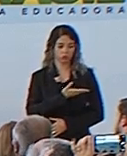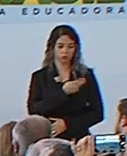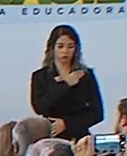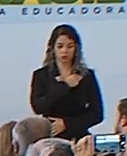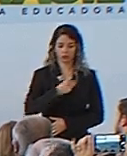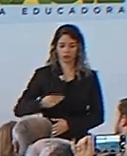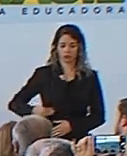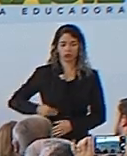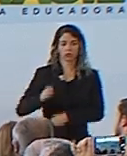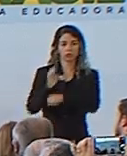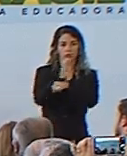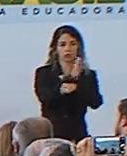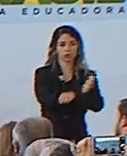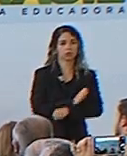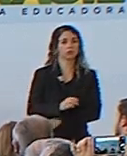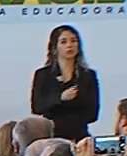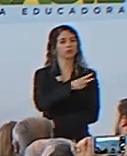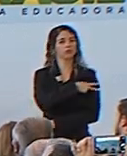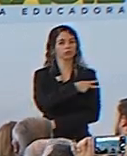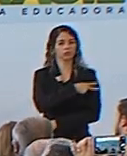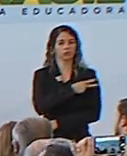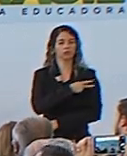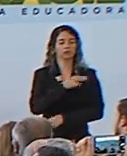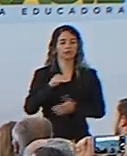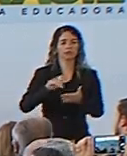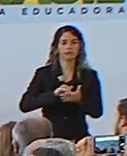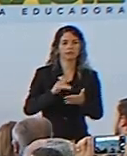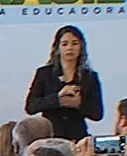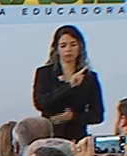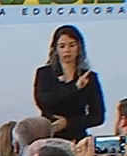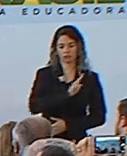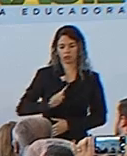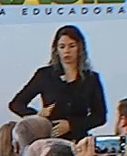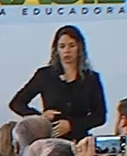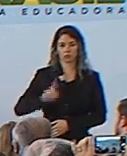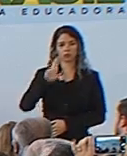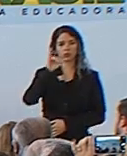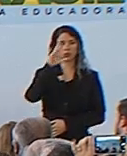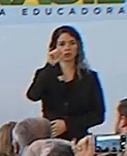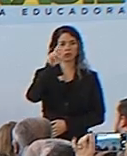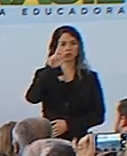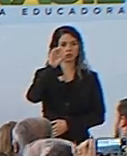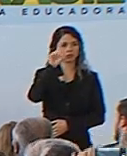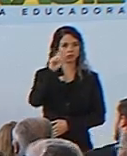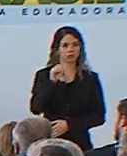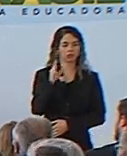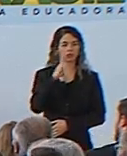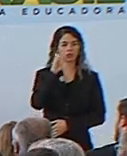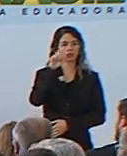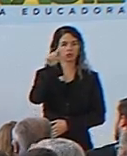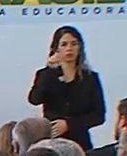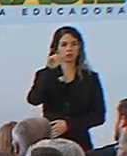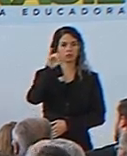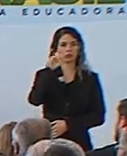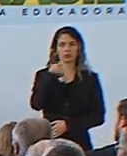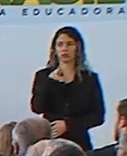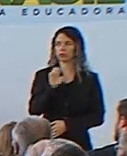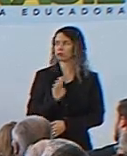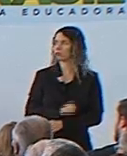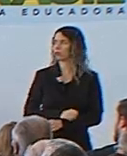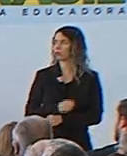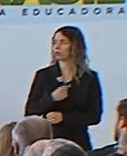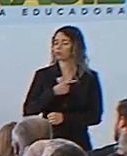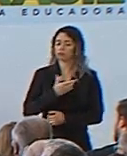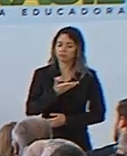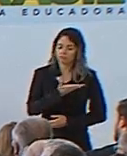Ministro de estado chefe da secretaria de de governo Ricardo berzoini meu caro